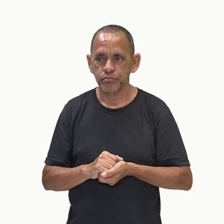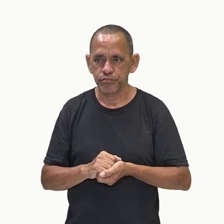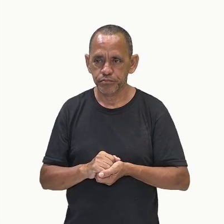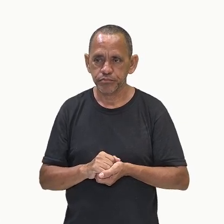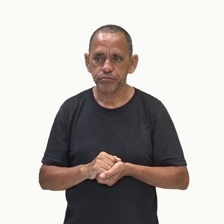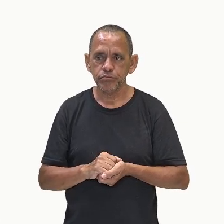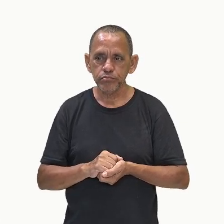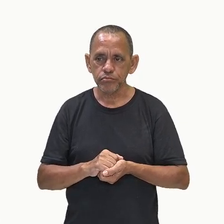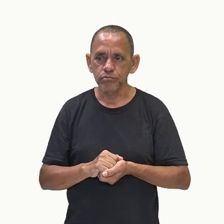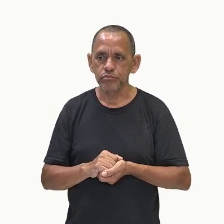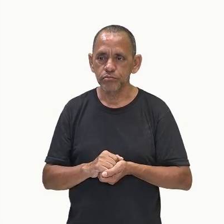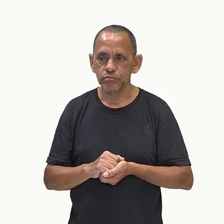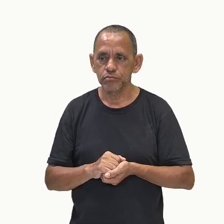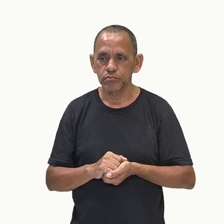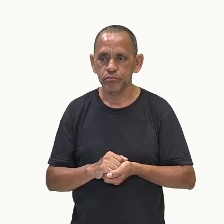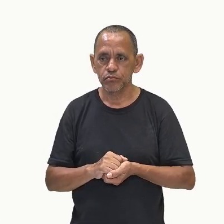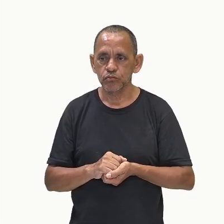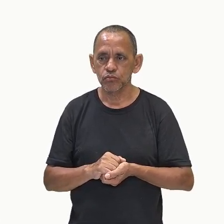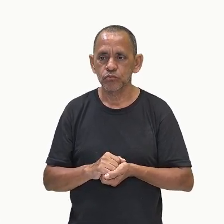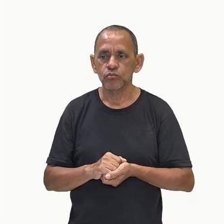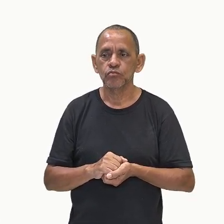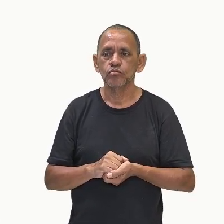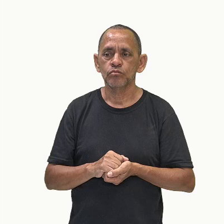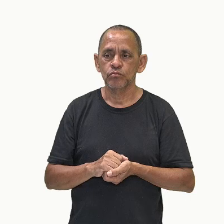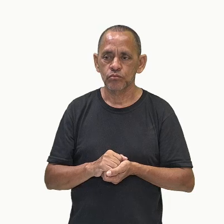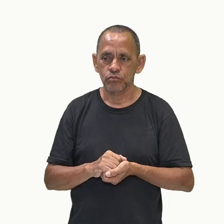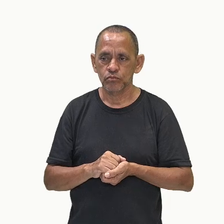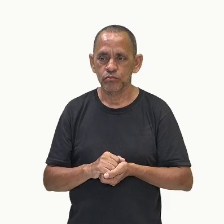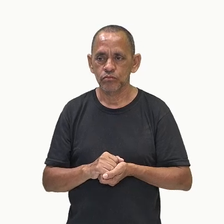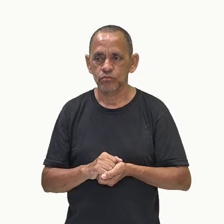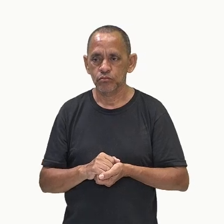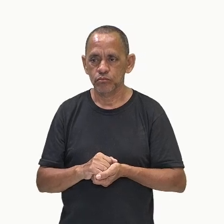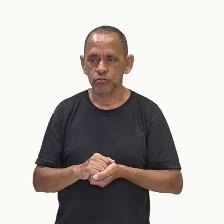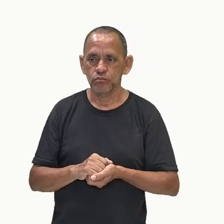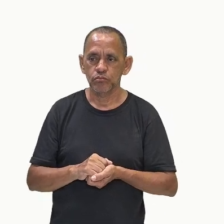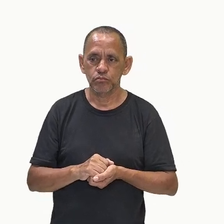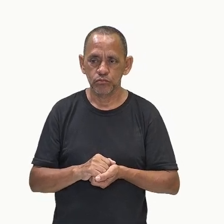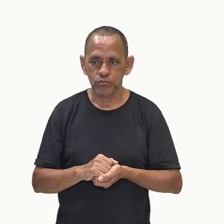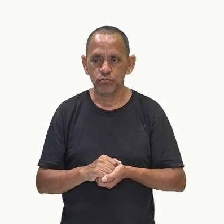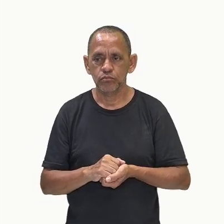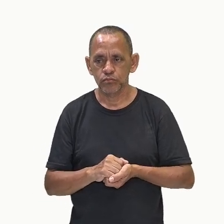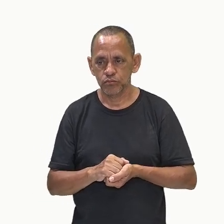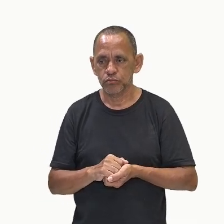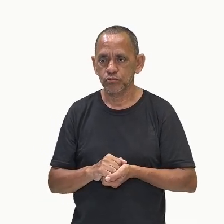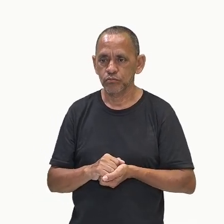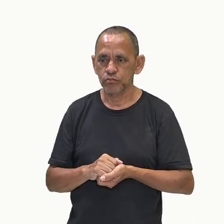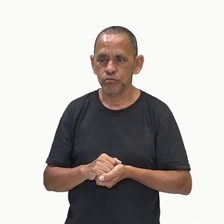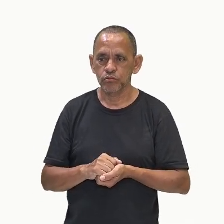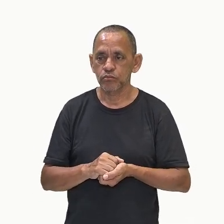mais YC menos YA, que vai ser 1 menos 1 ao quadrado. Perfeito.